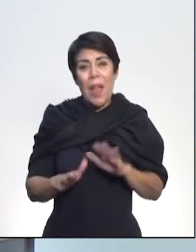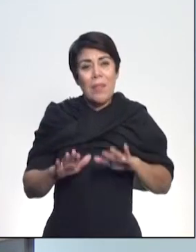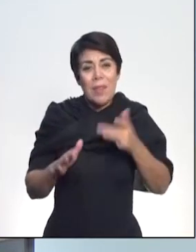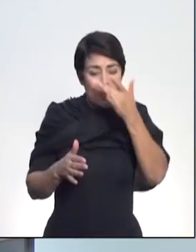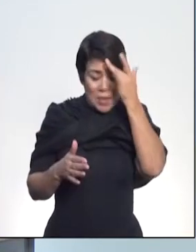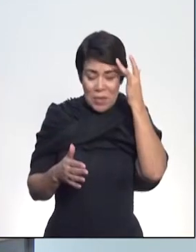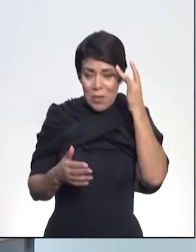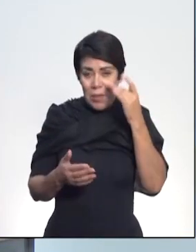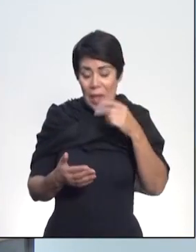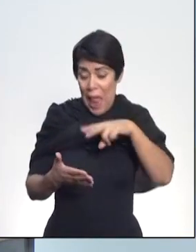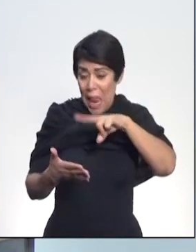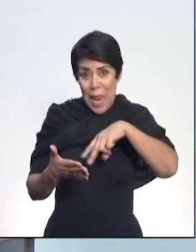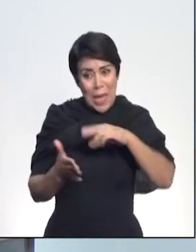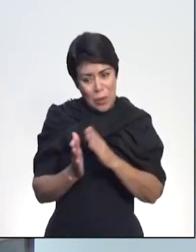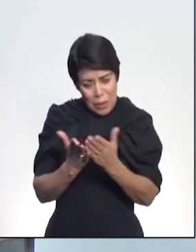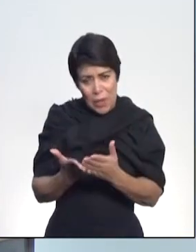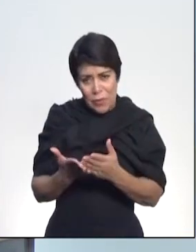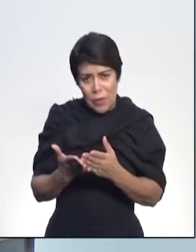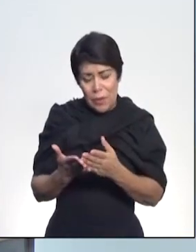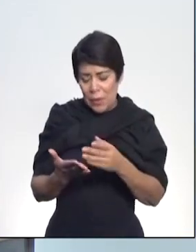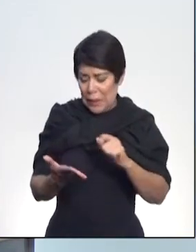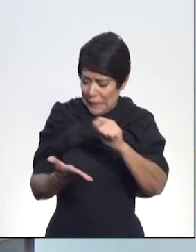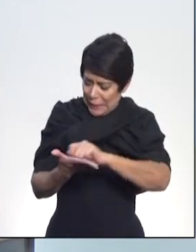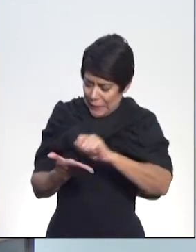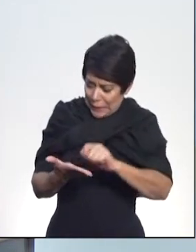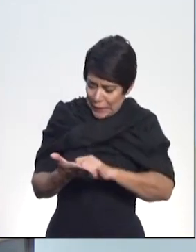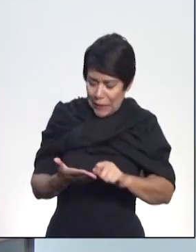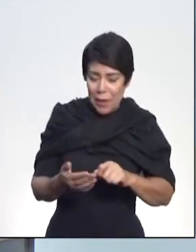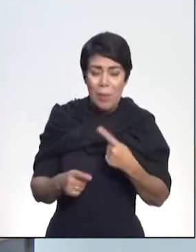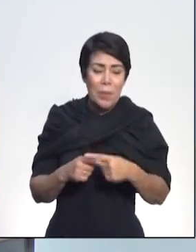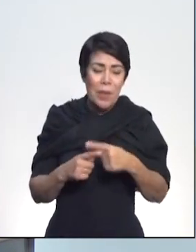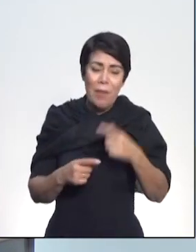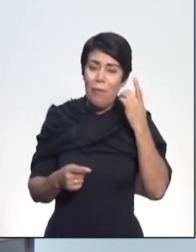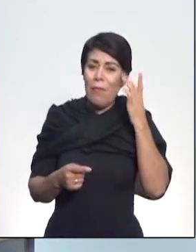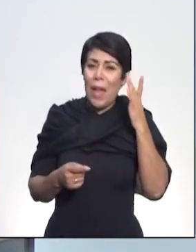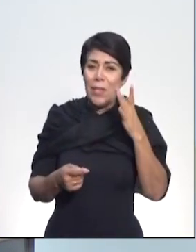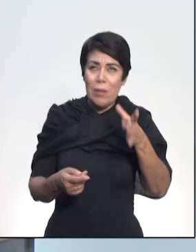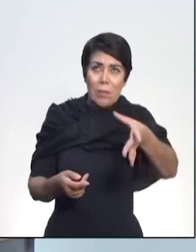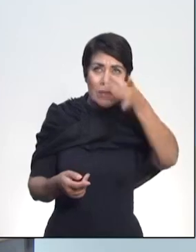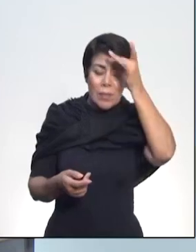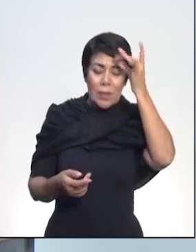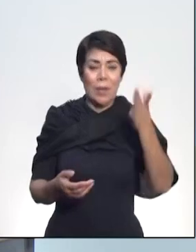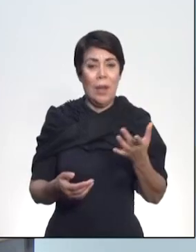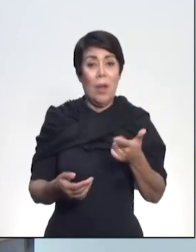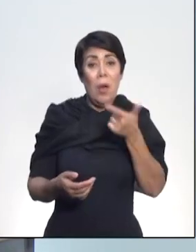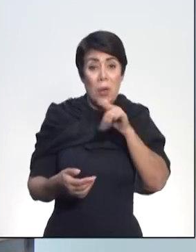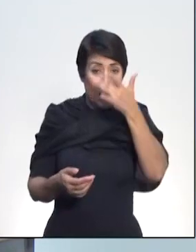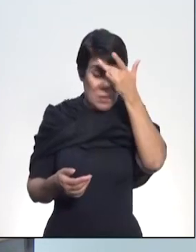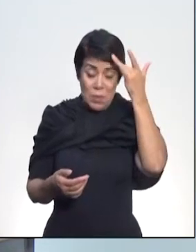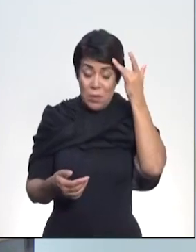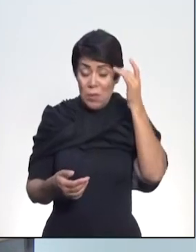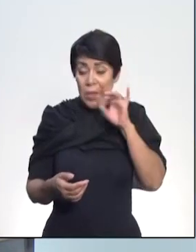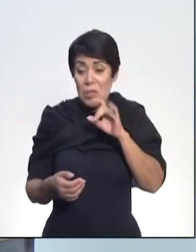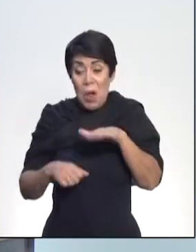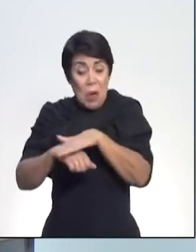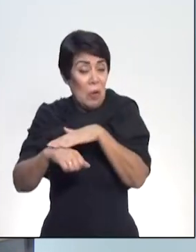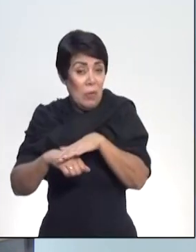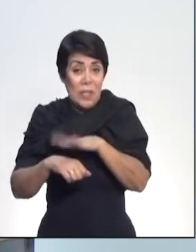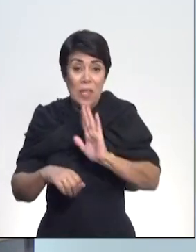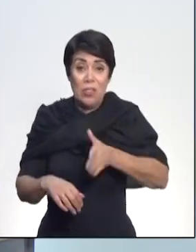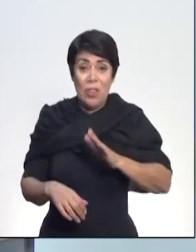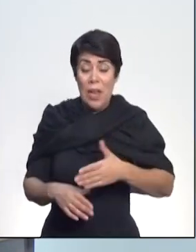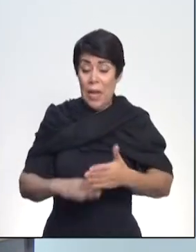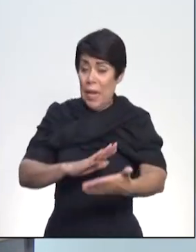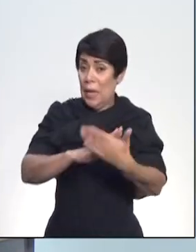papel, escrever, fazer um resumo. Outros, só de compartilharem, de falarem, já apreende aquele